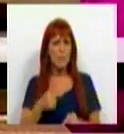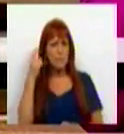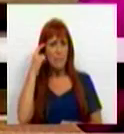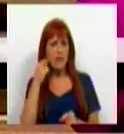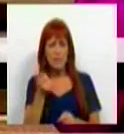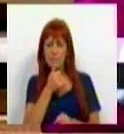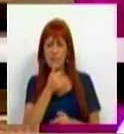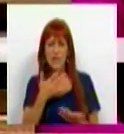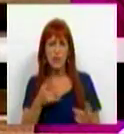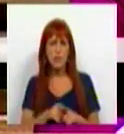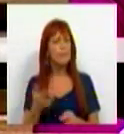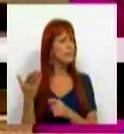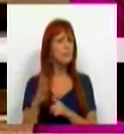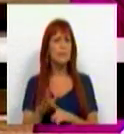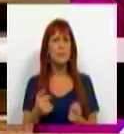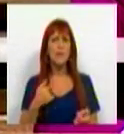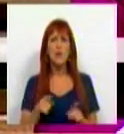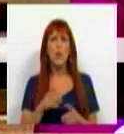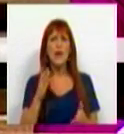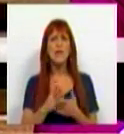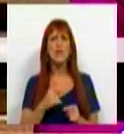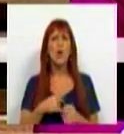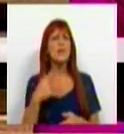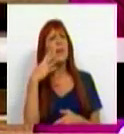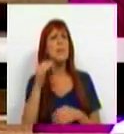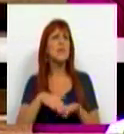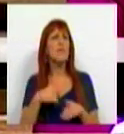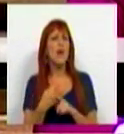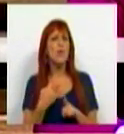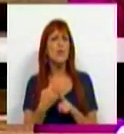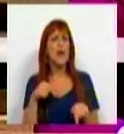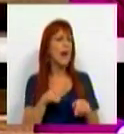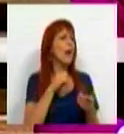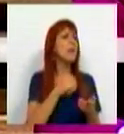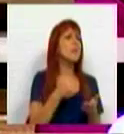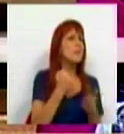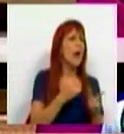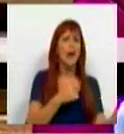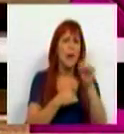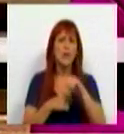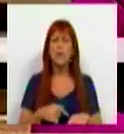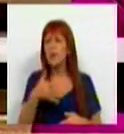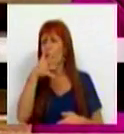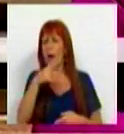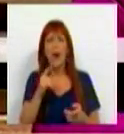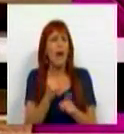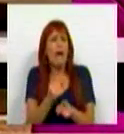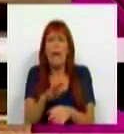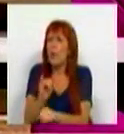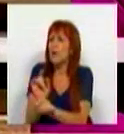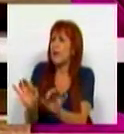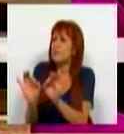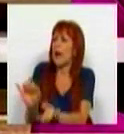pensamos as medidas, por exemplo, não nos bastando com simplificar uma licença aqui, mantendo incólume outra